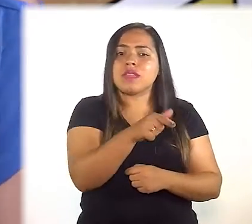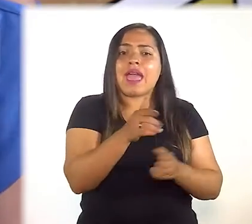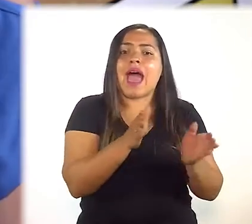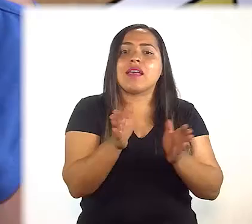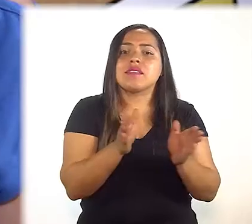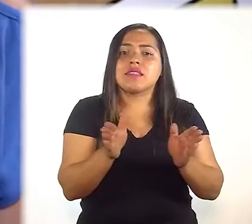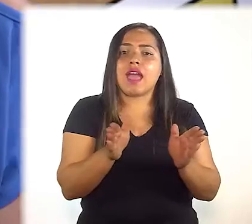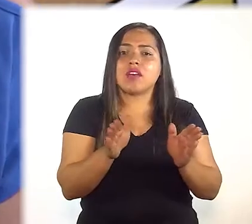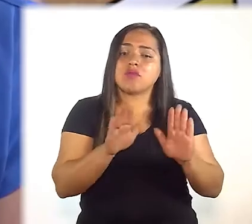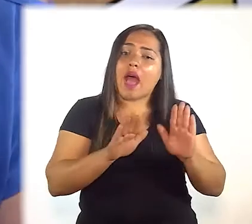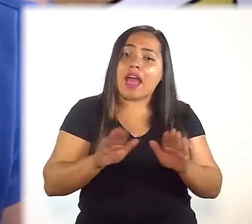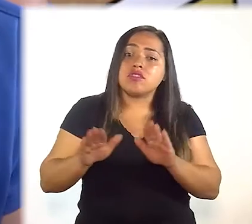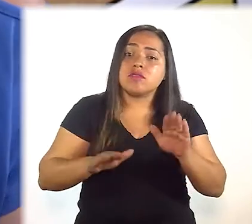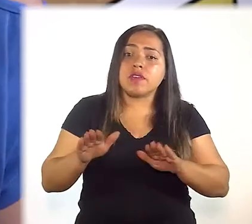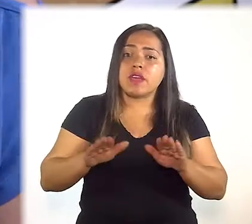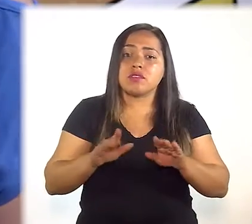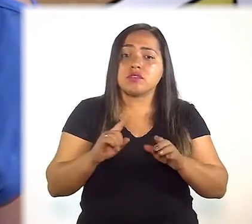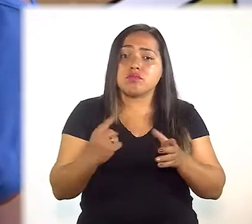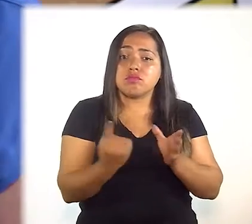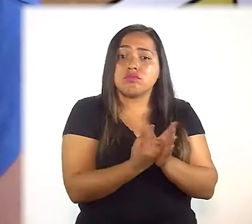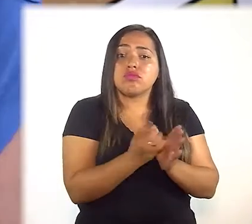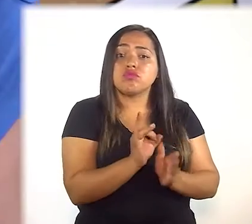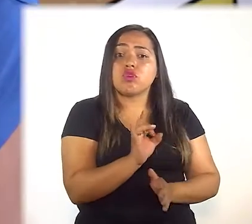acesso. Então, às vezes, é um familiar.